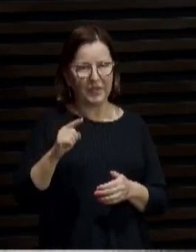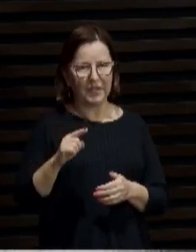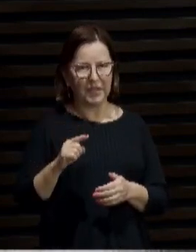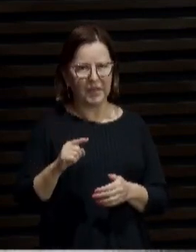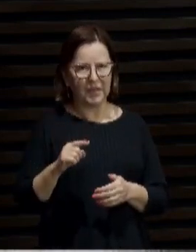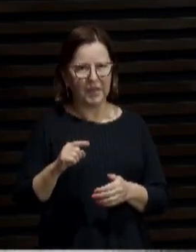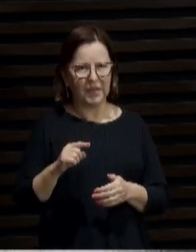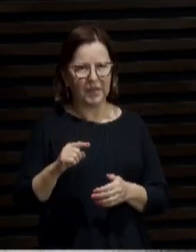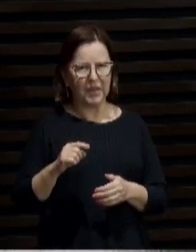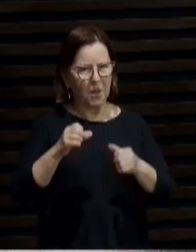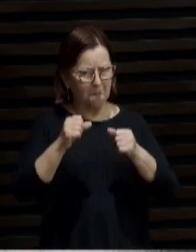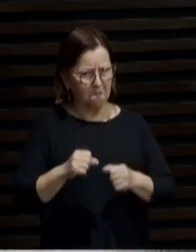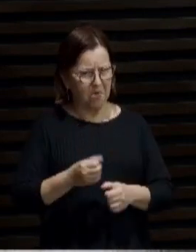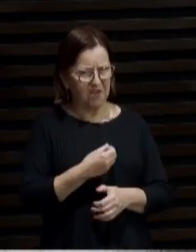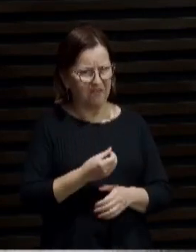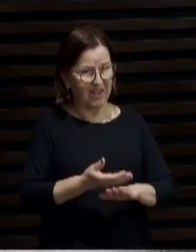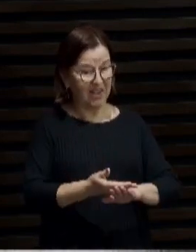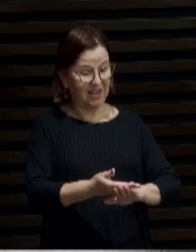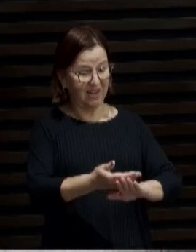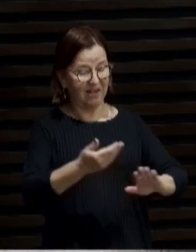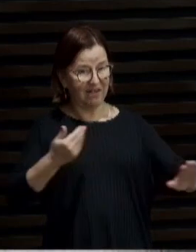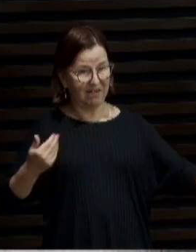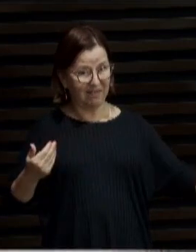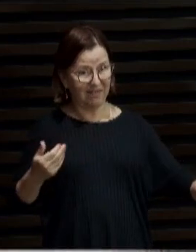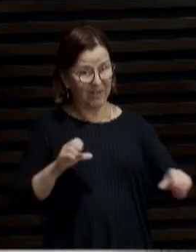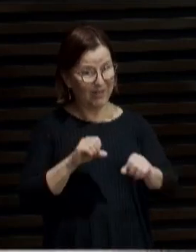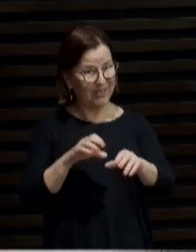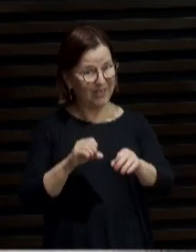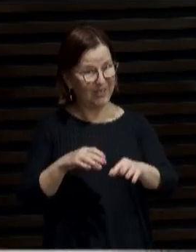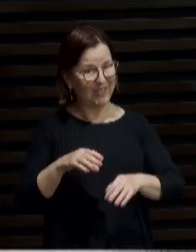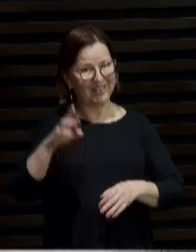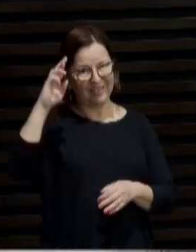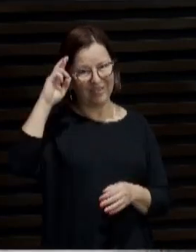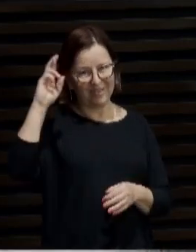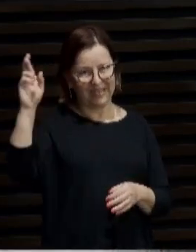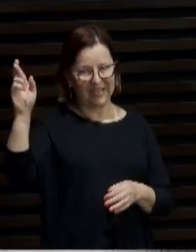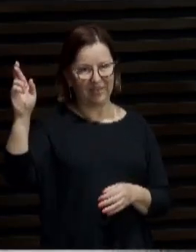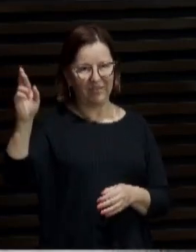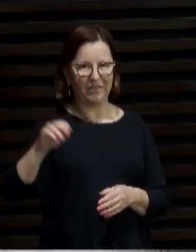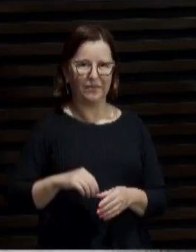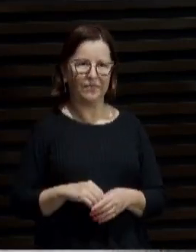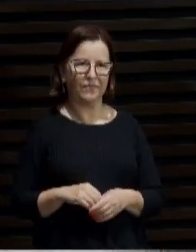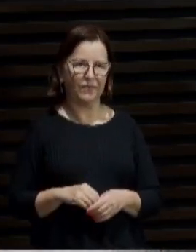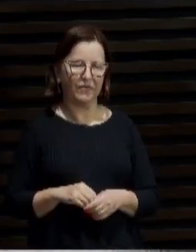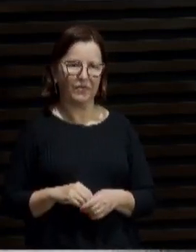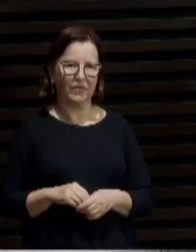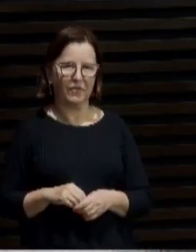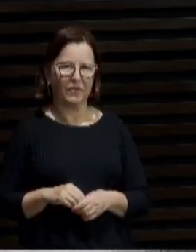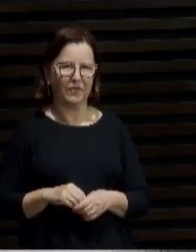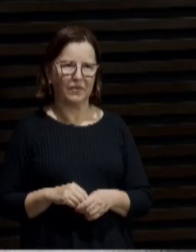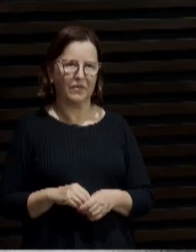apartada daquilo que o Senhor ensina? Que a graça, ela te habilitava a viver de maneira dissoluta? Afinal de